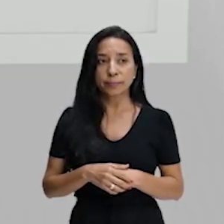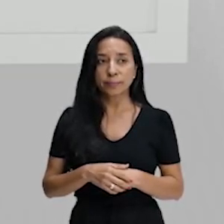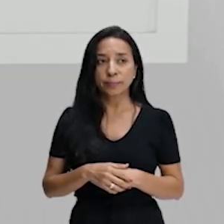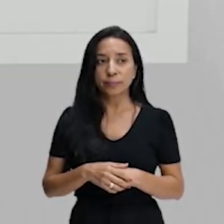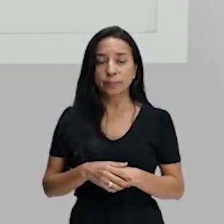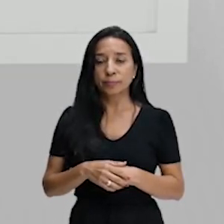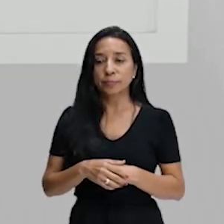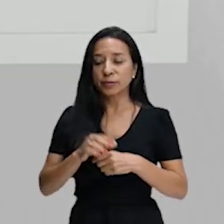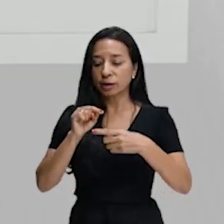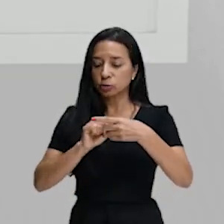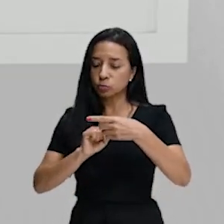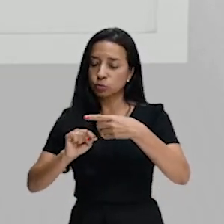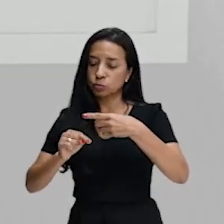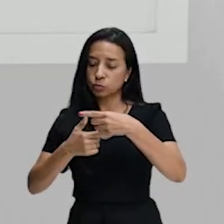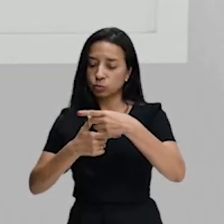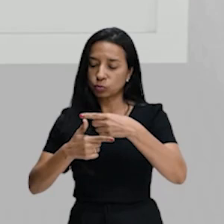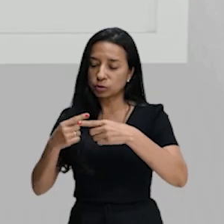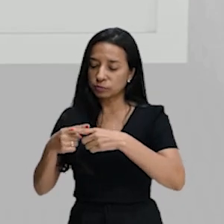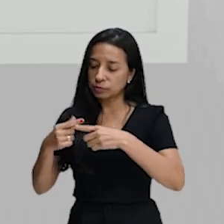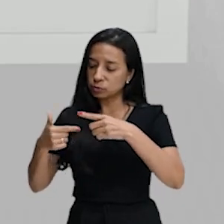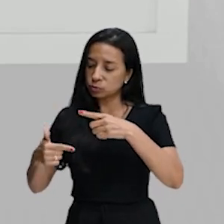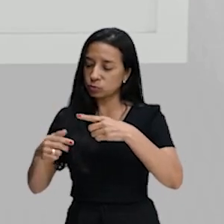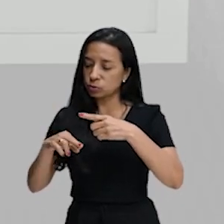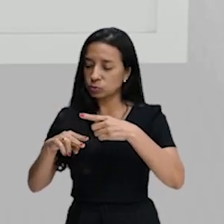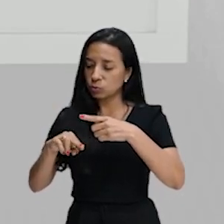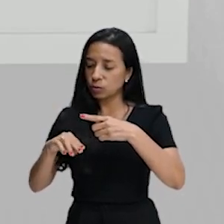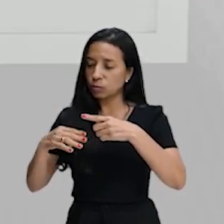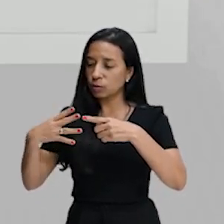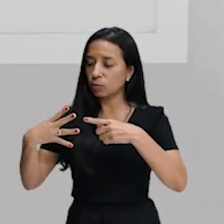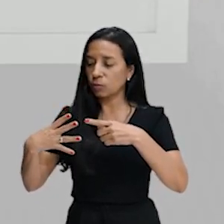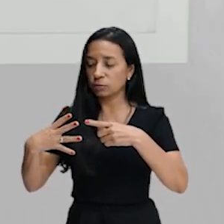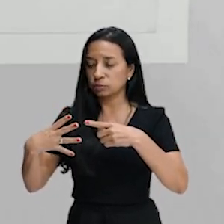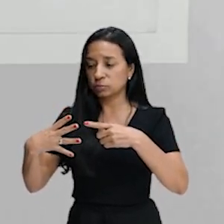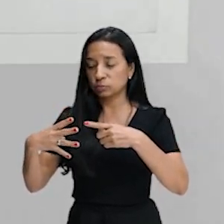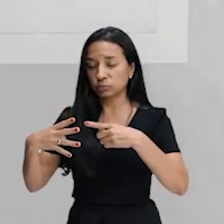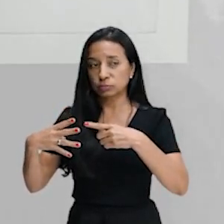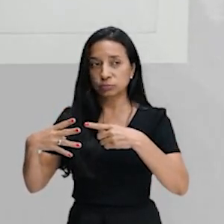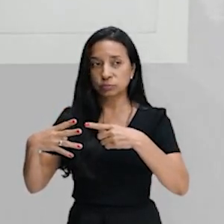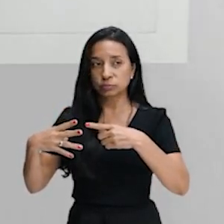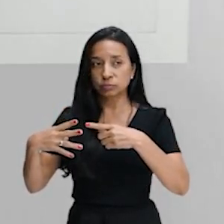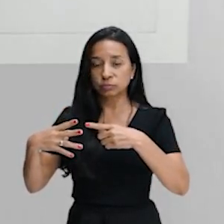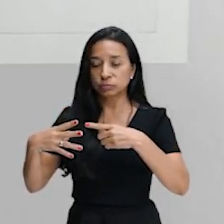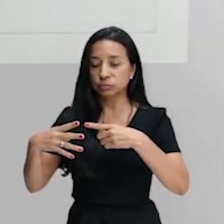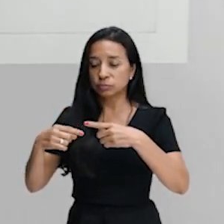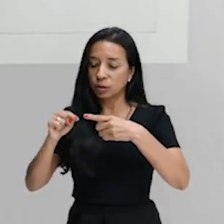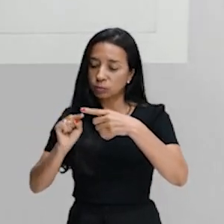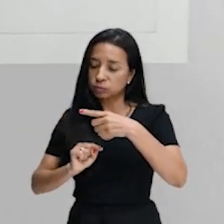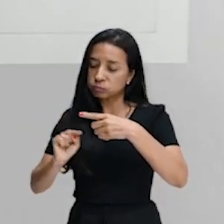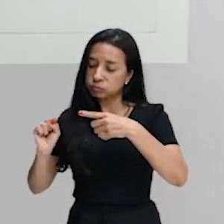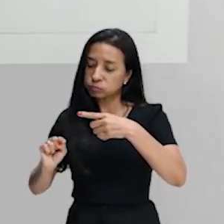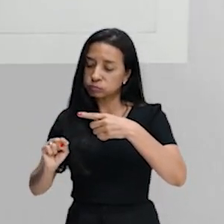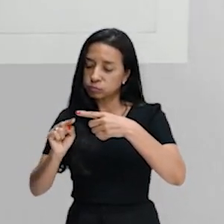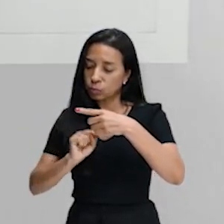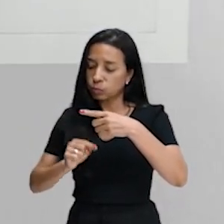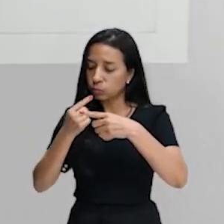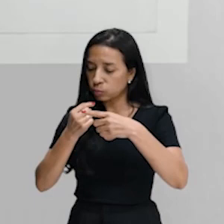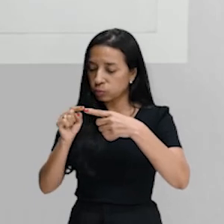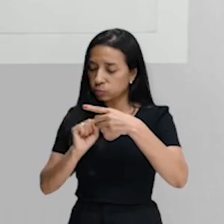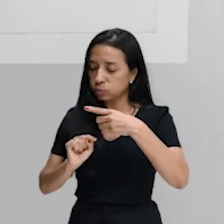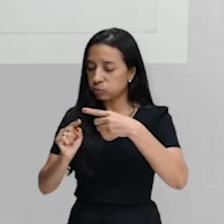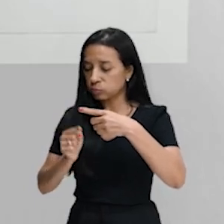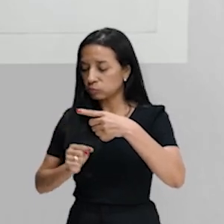2 vezes 2 é 4, né? Então, eu posso fazer o seguinte, ó. Este com 4.